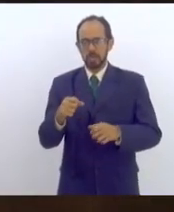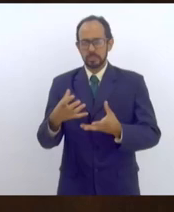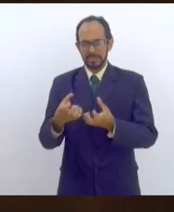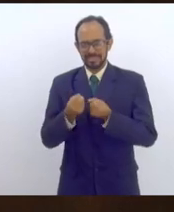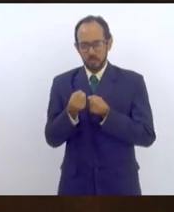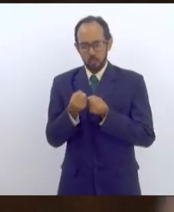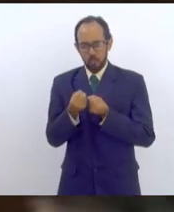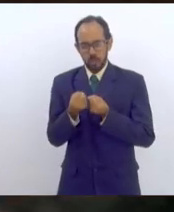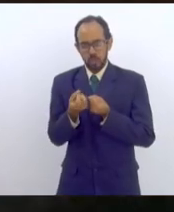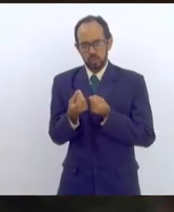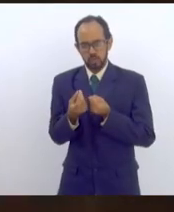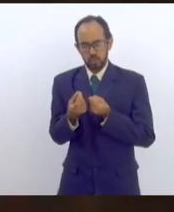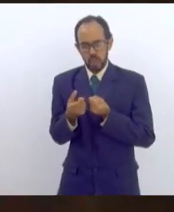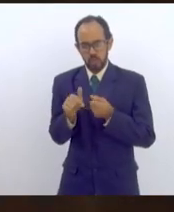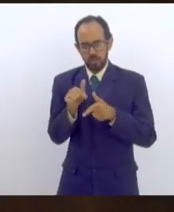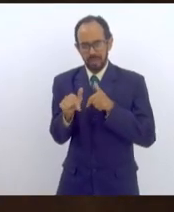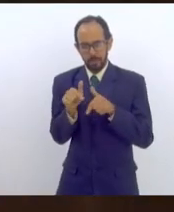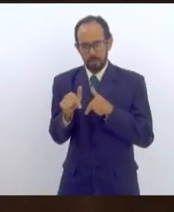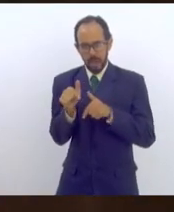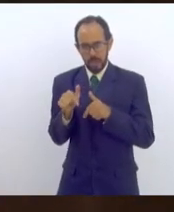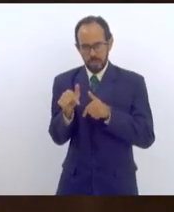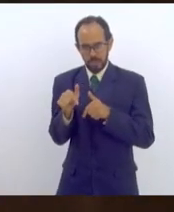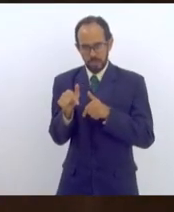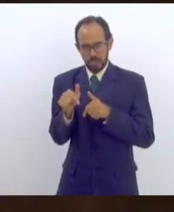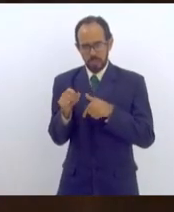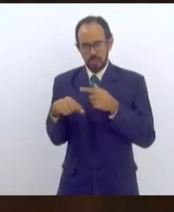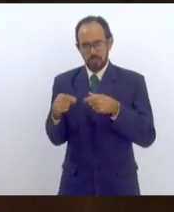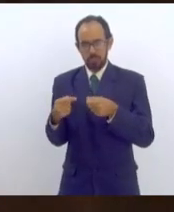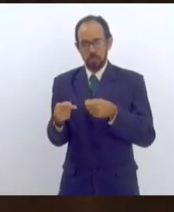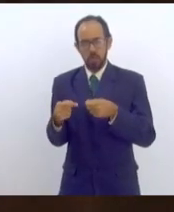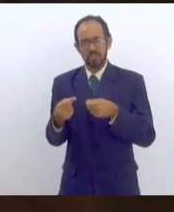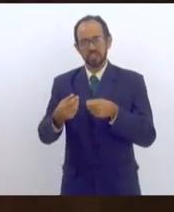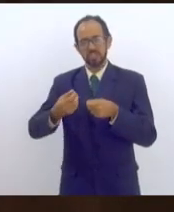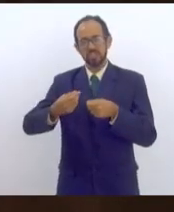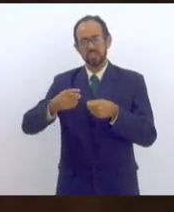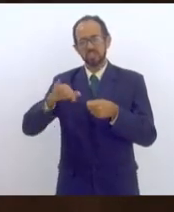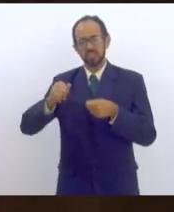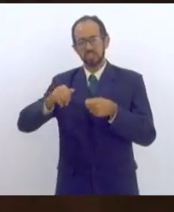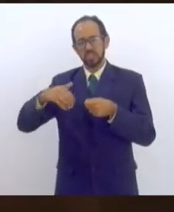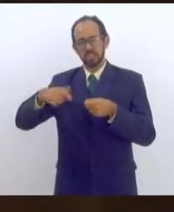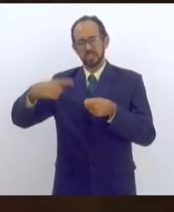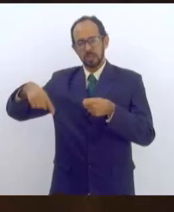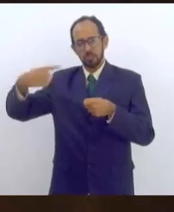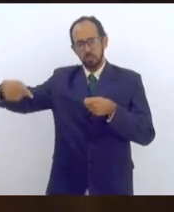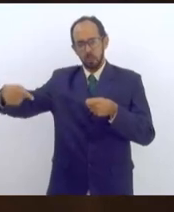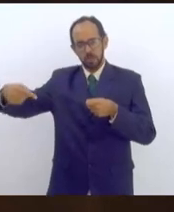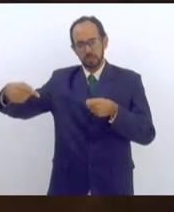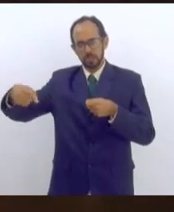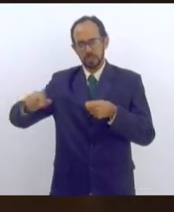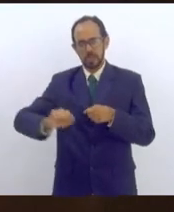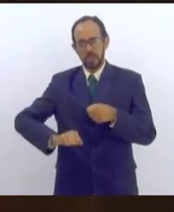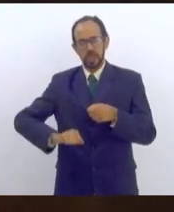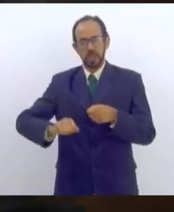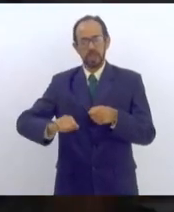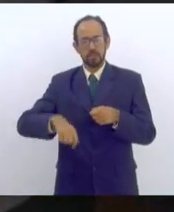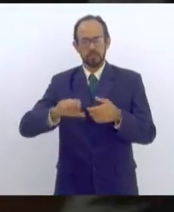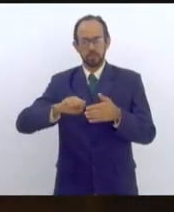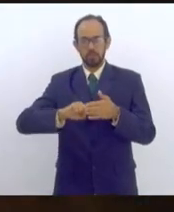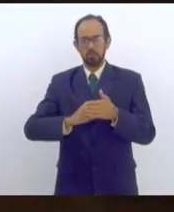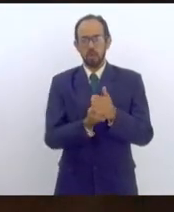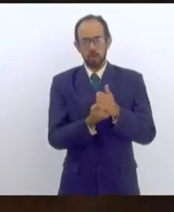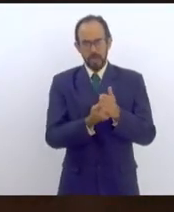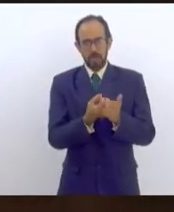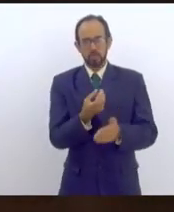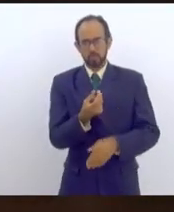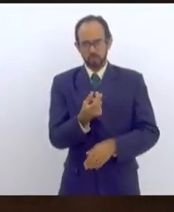utiliza, trabalha com o dinheiro do consumidor e depois disso tudo, o consumidor ainda fica com o crédito preso, que ele poderia estar